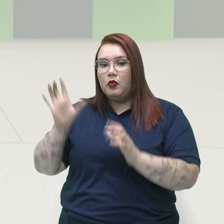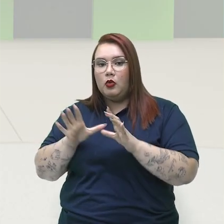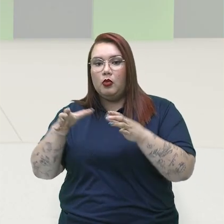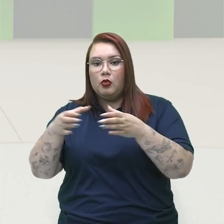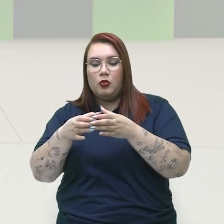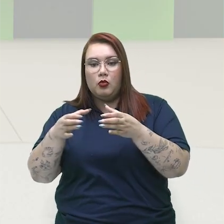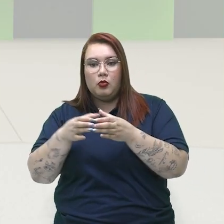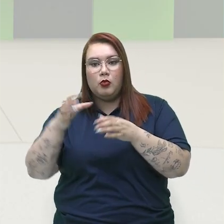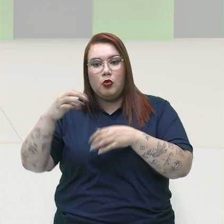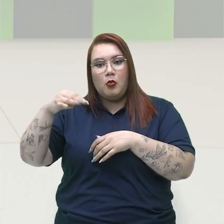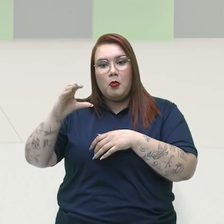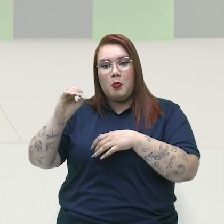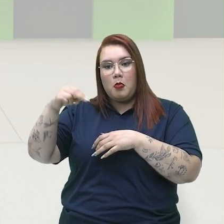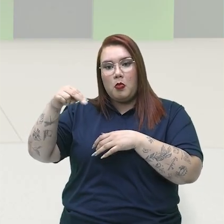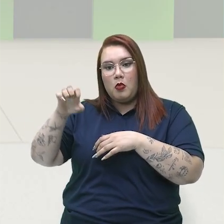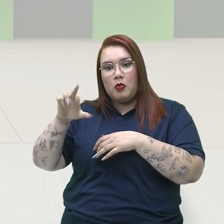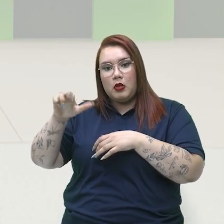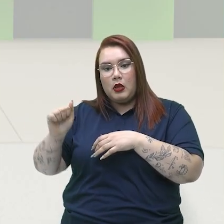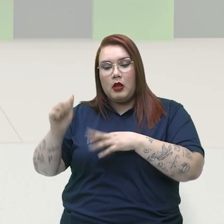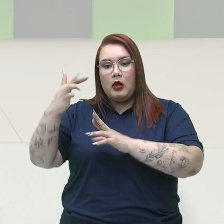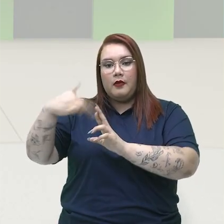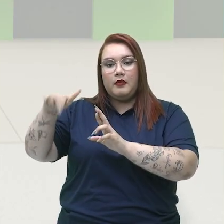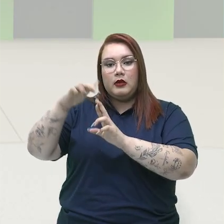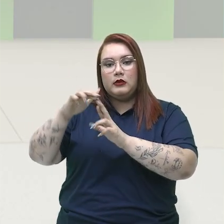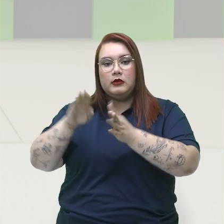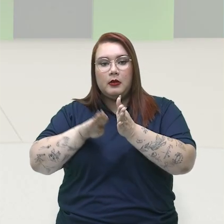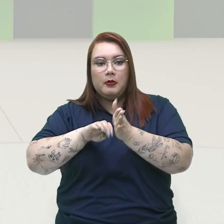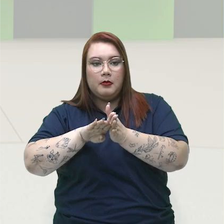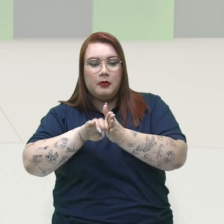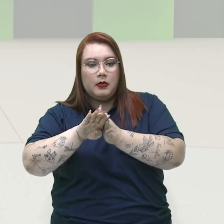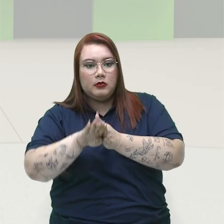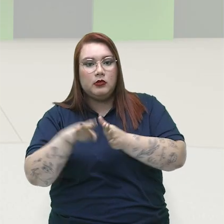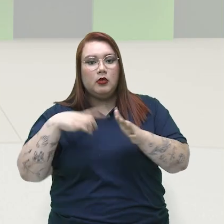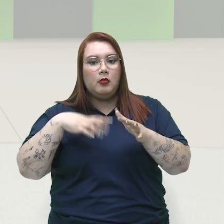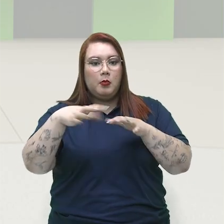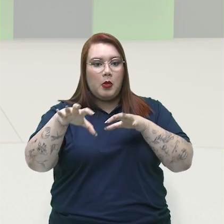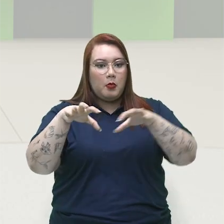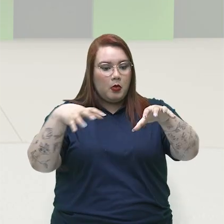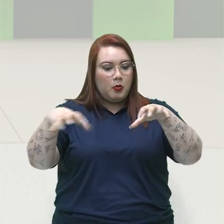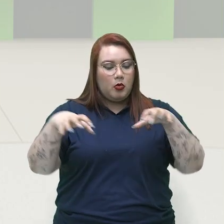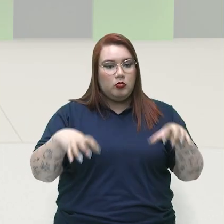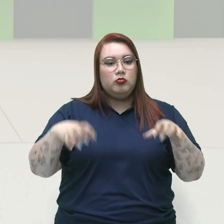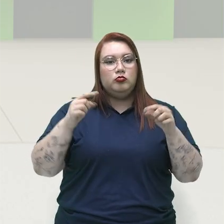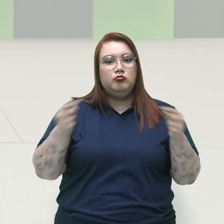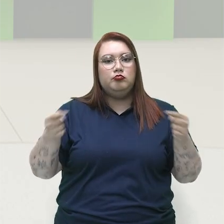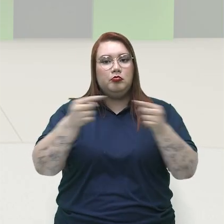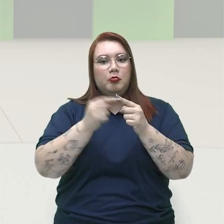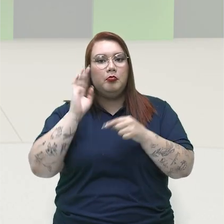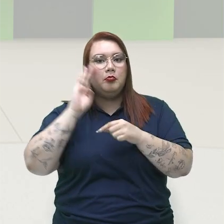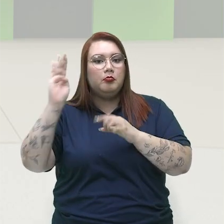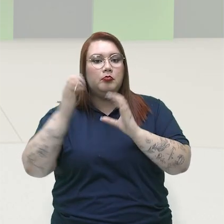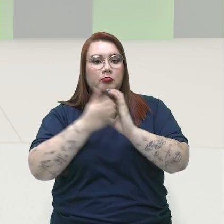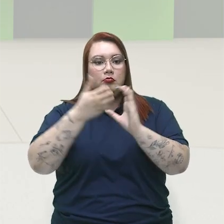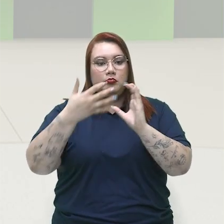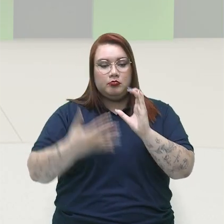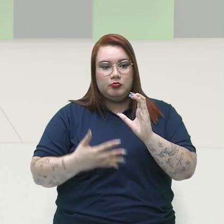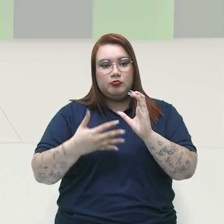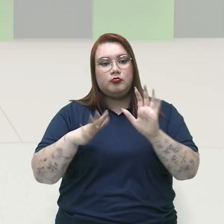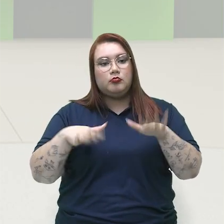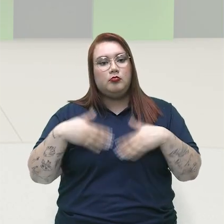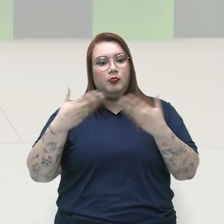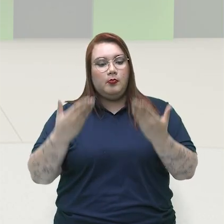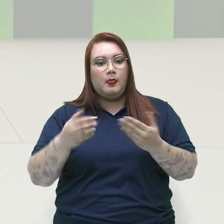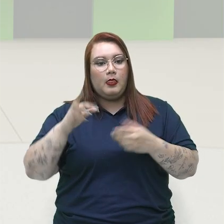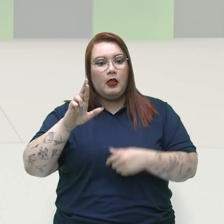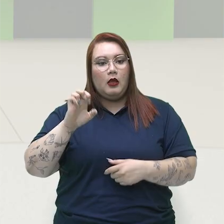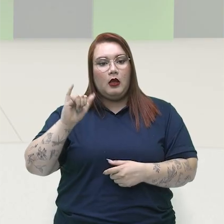de bactérias, né? Então, o reino, ele divide as espécies de acordo com as suas principais características.